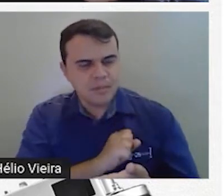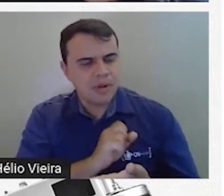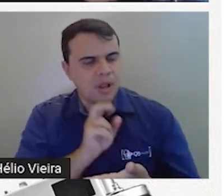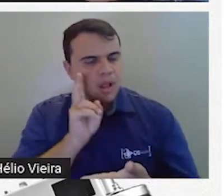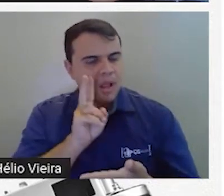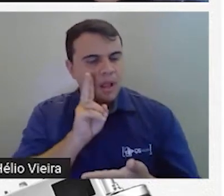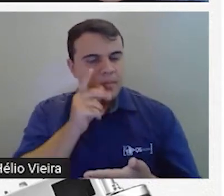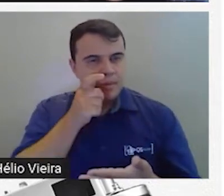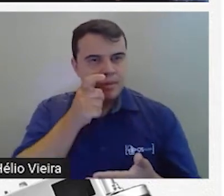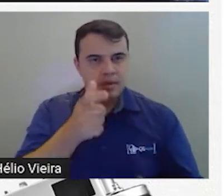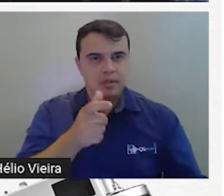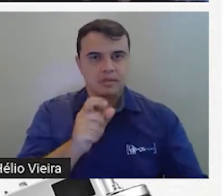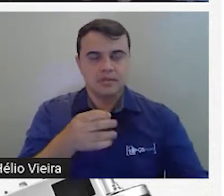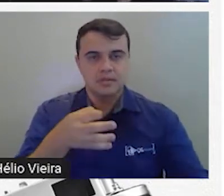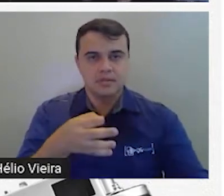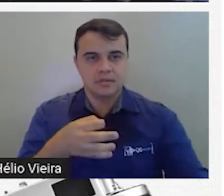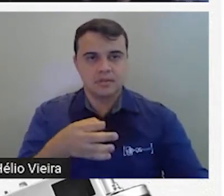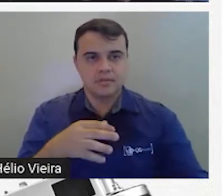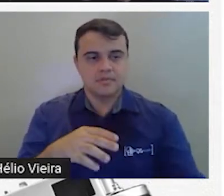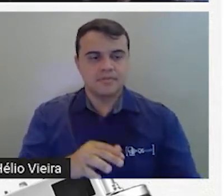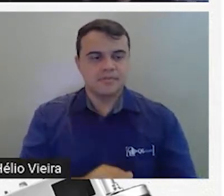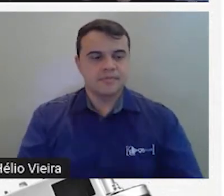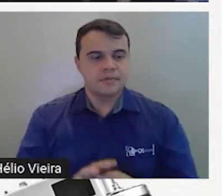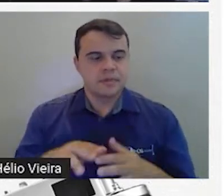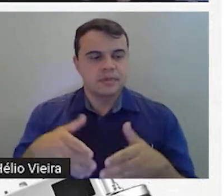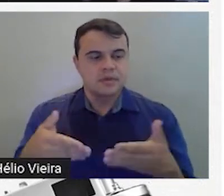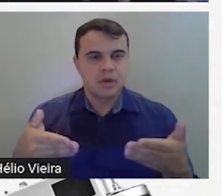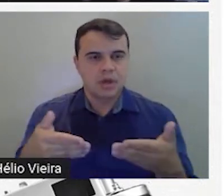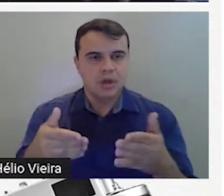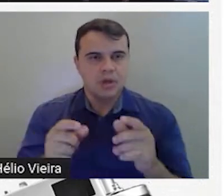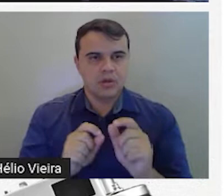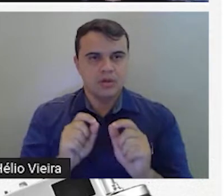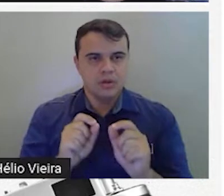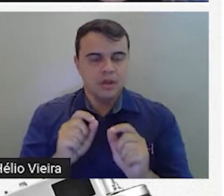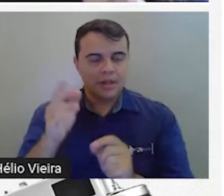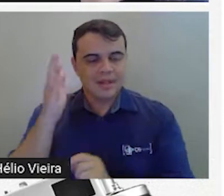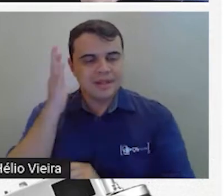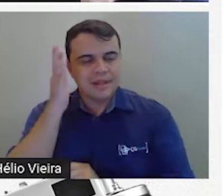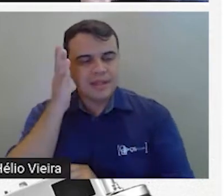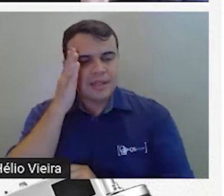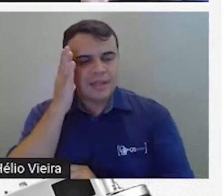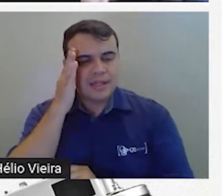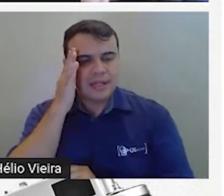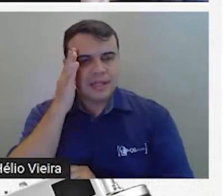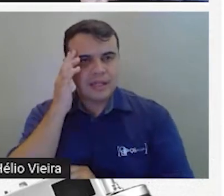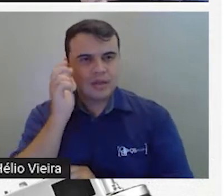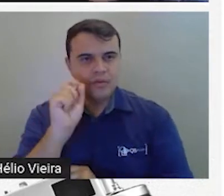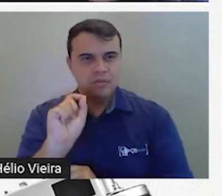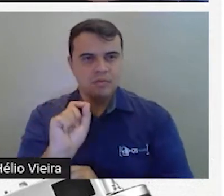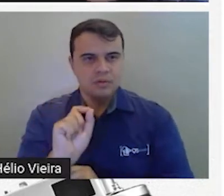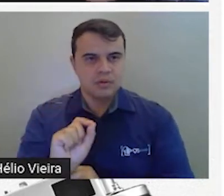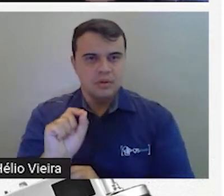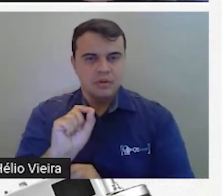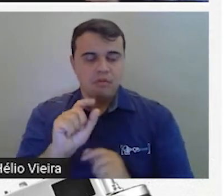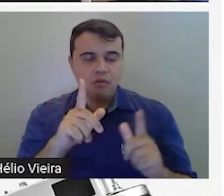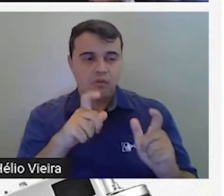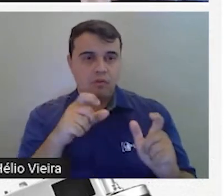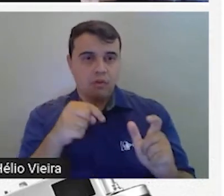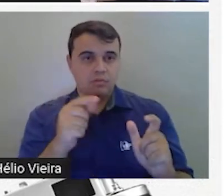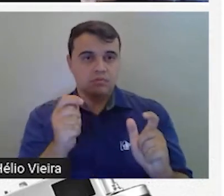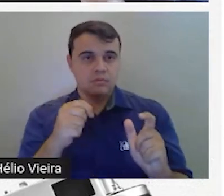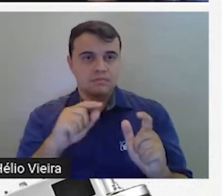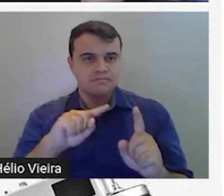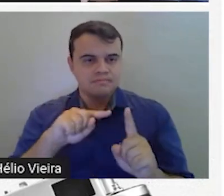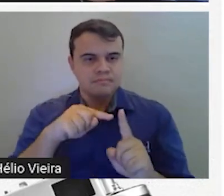mais interessante, né? Então, entender que a fotografia vai muito